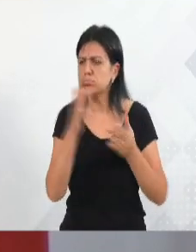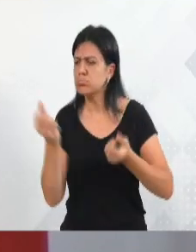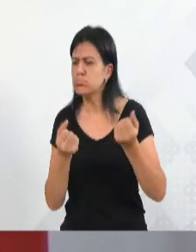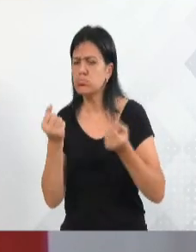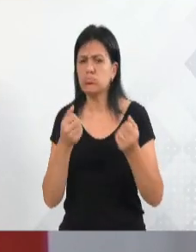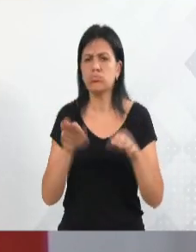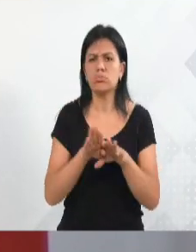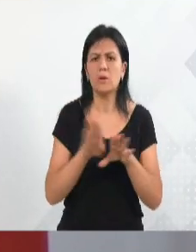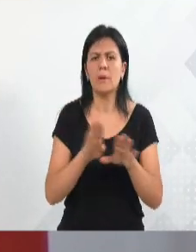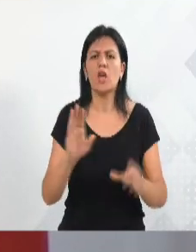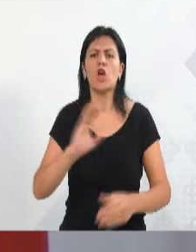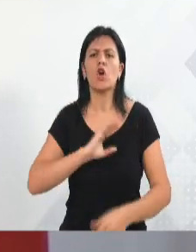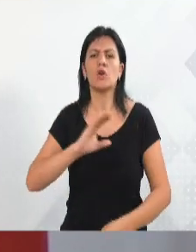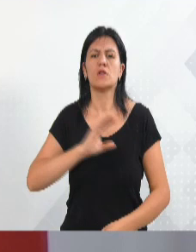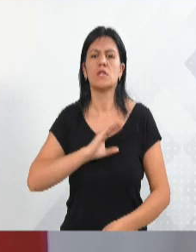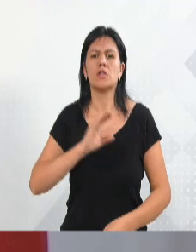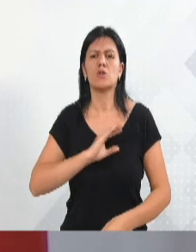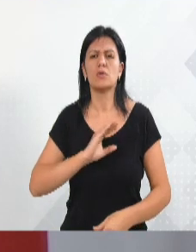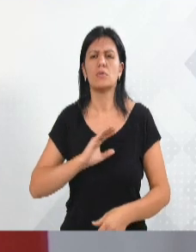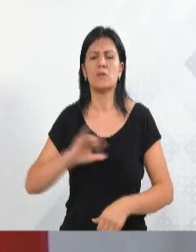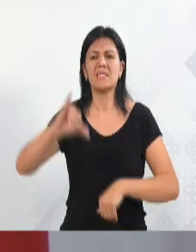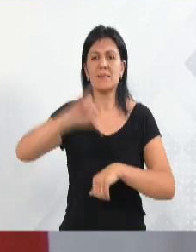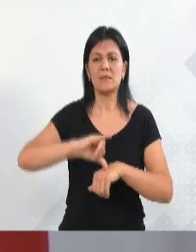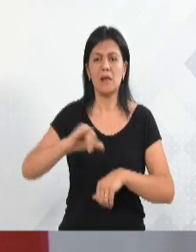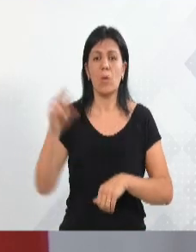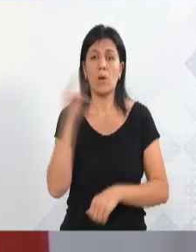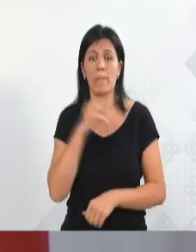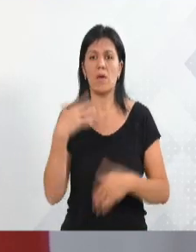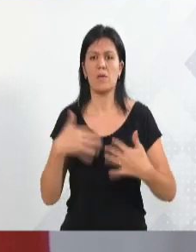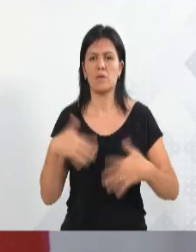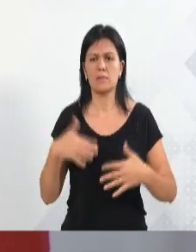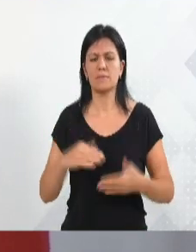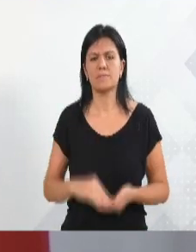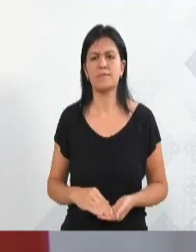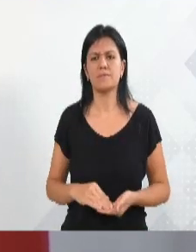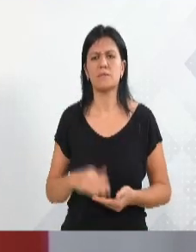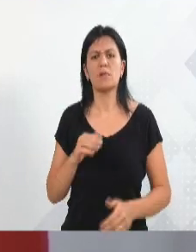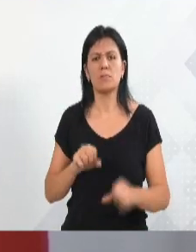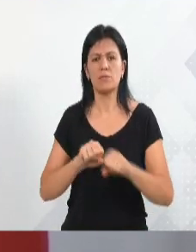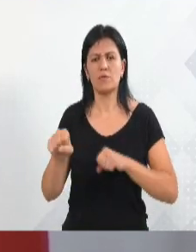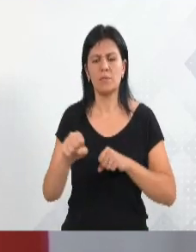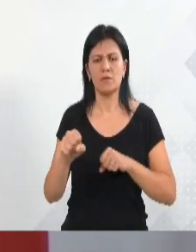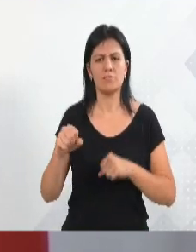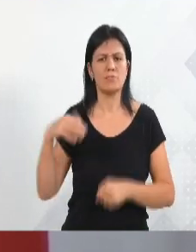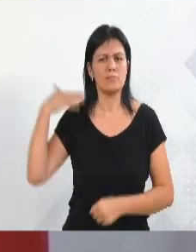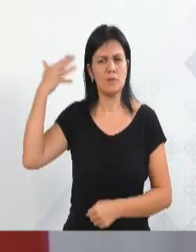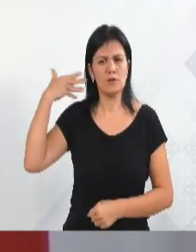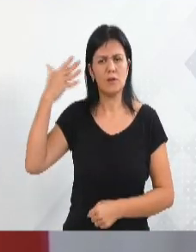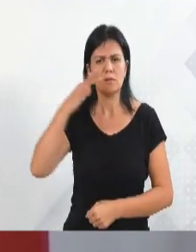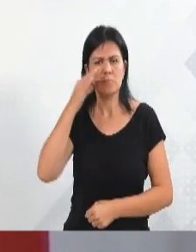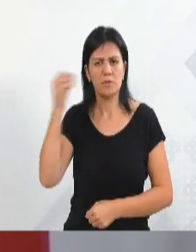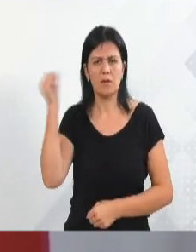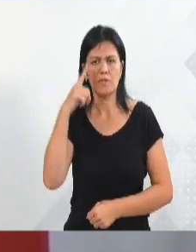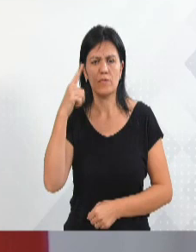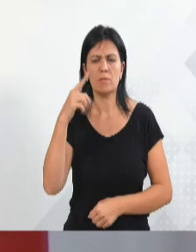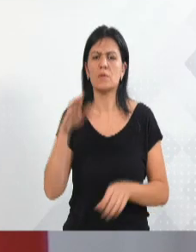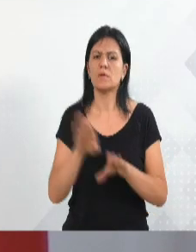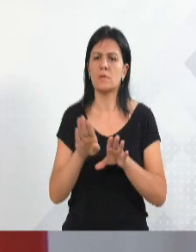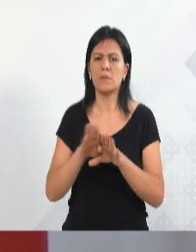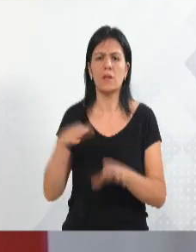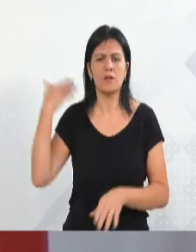Central Regional de Emergência. É bacharel em Direito pela FURB, advogado